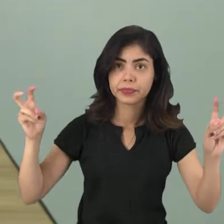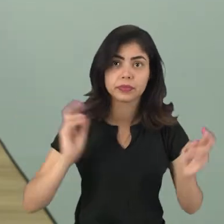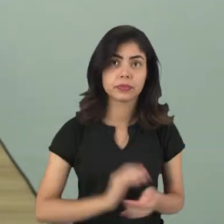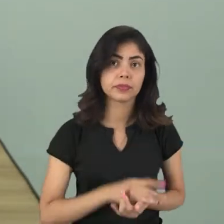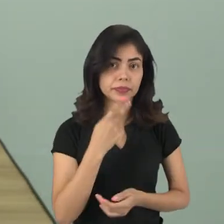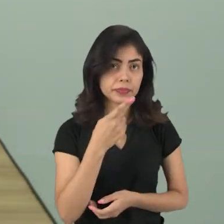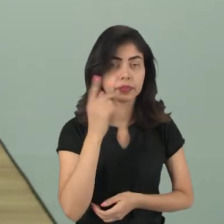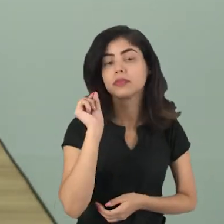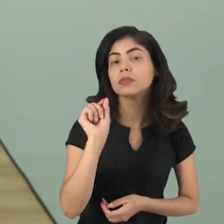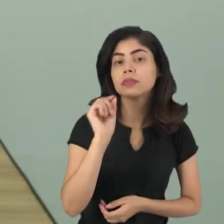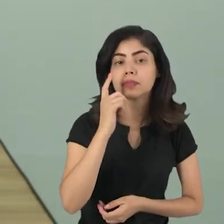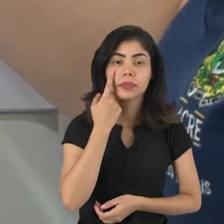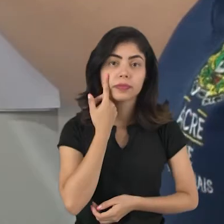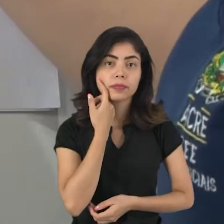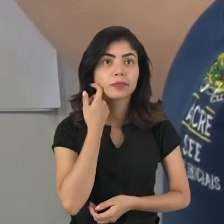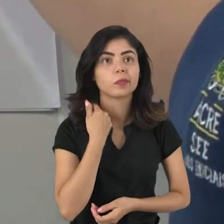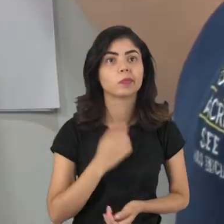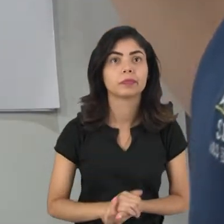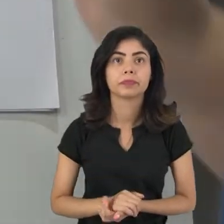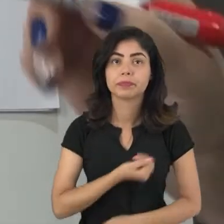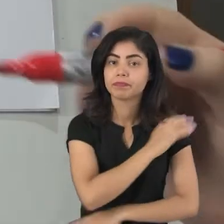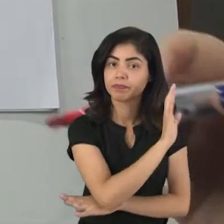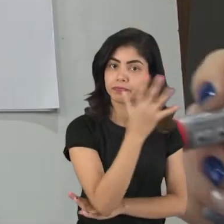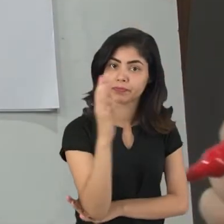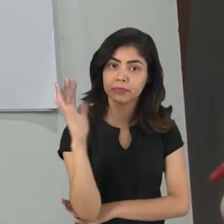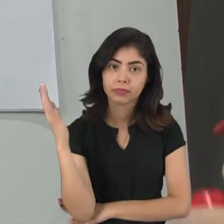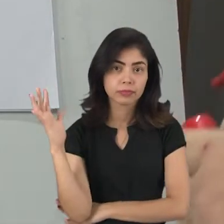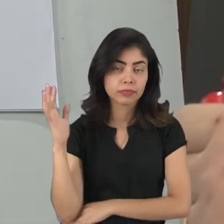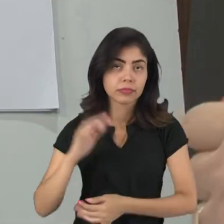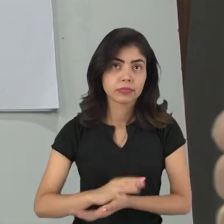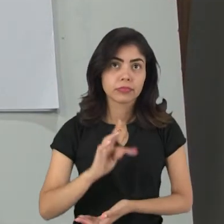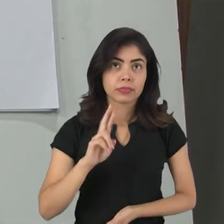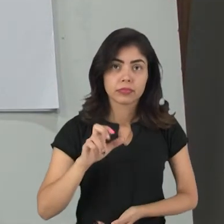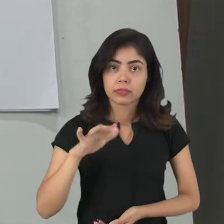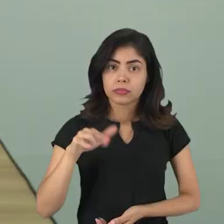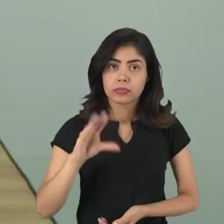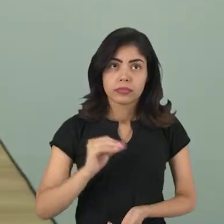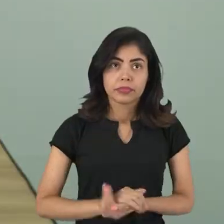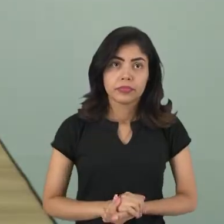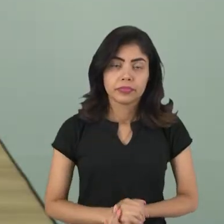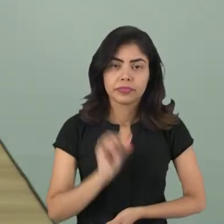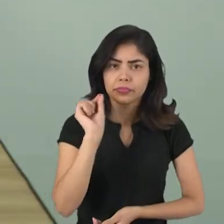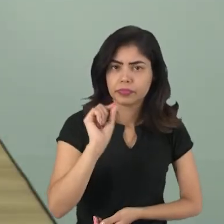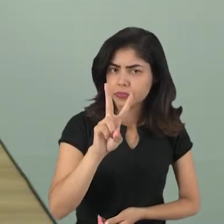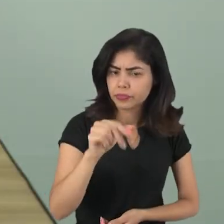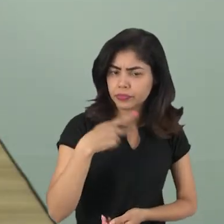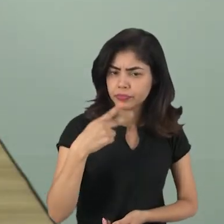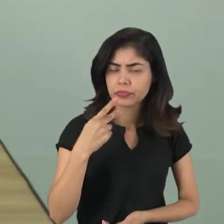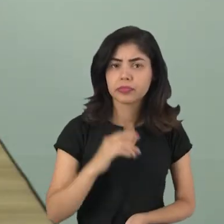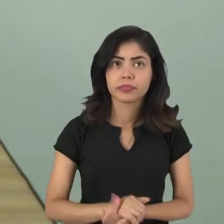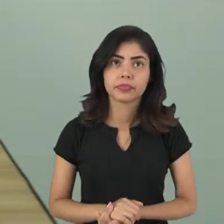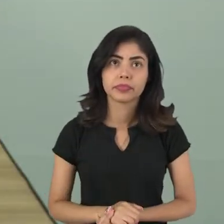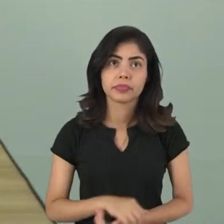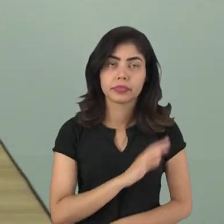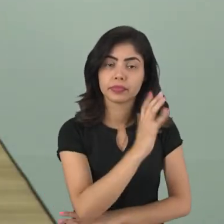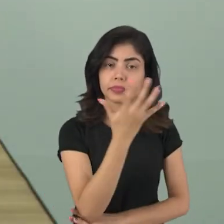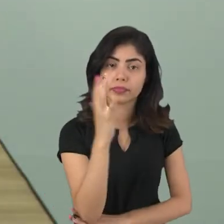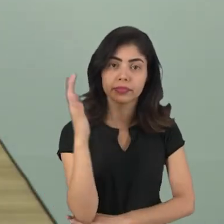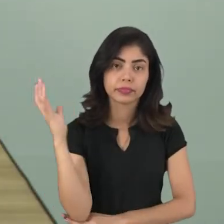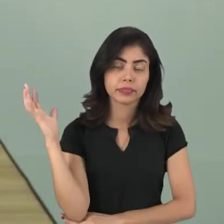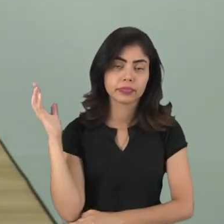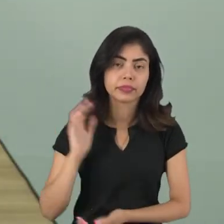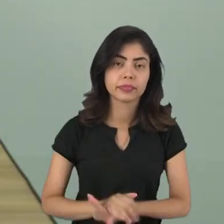está falando, a mensagem que ele quer passar é que nós não podemos poluir a natureza. E isso tem consequências